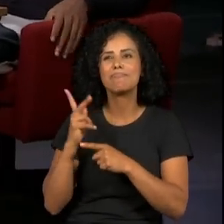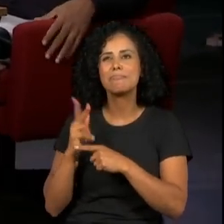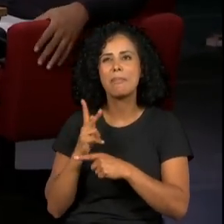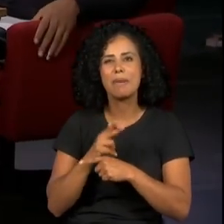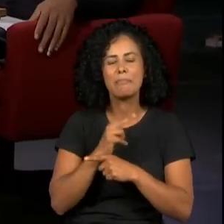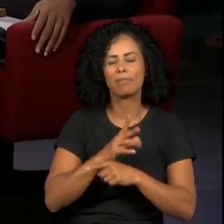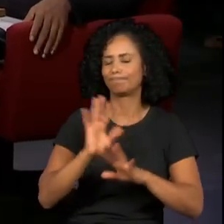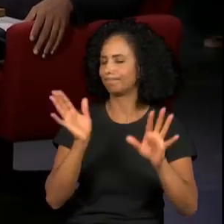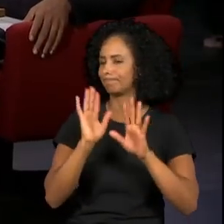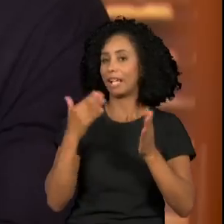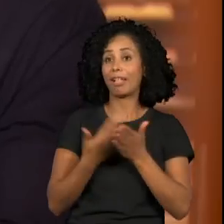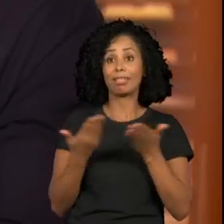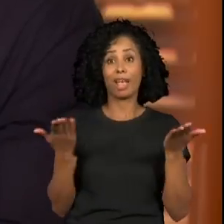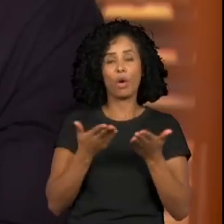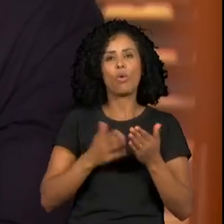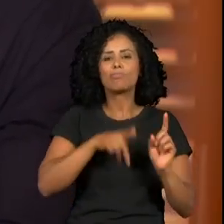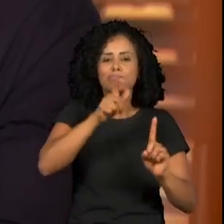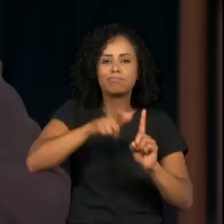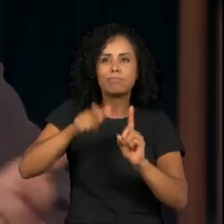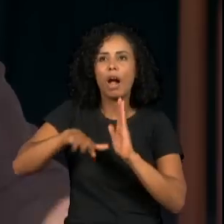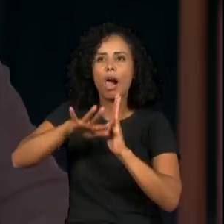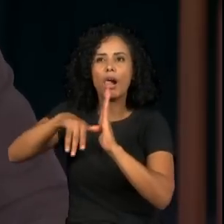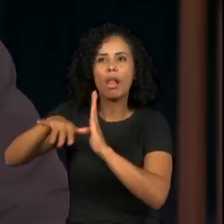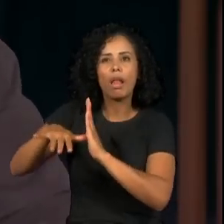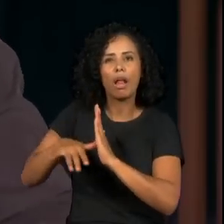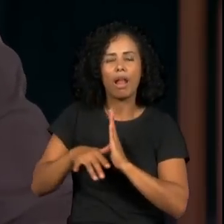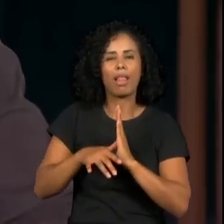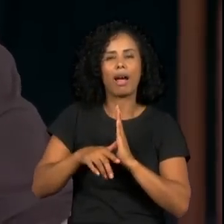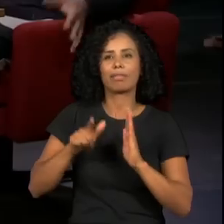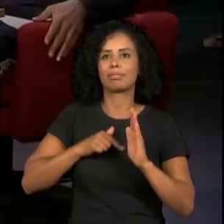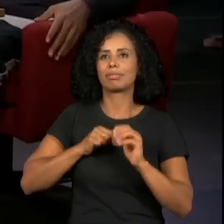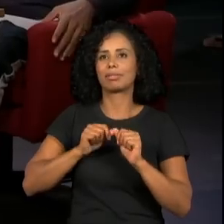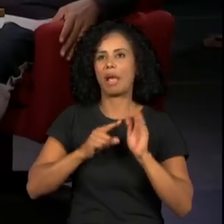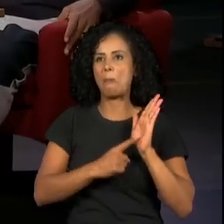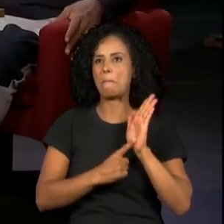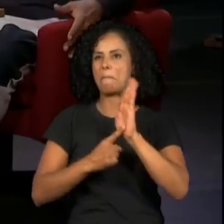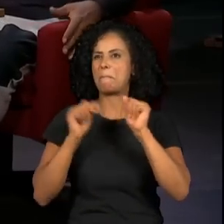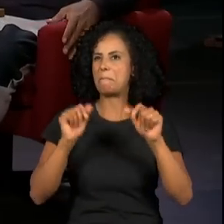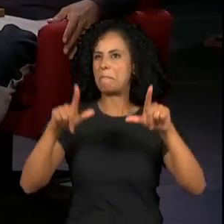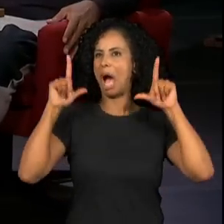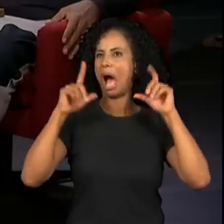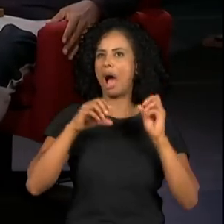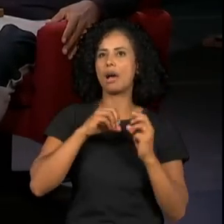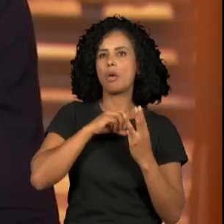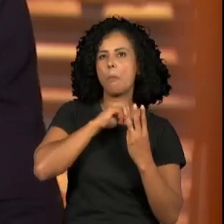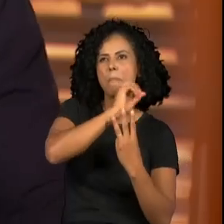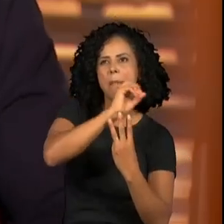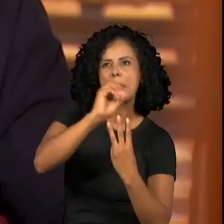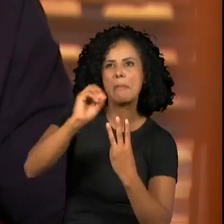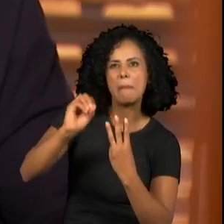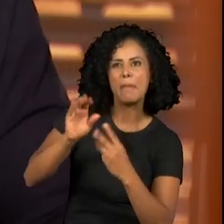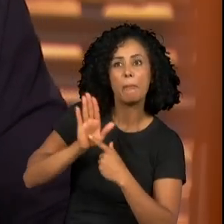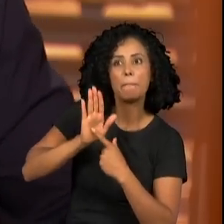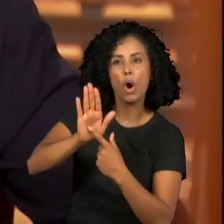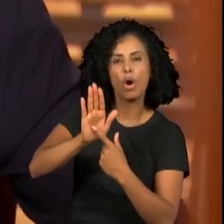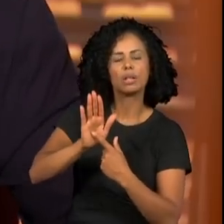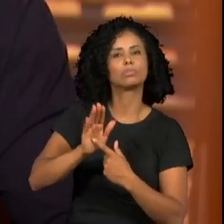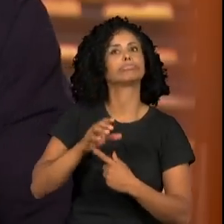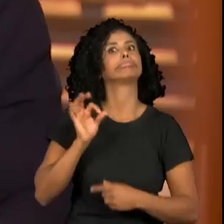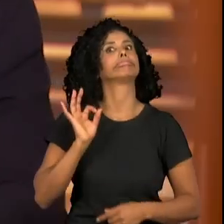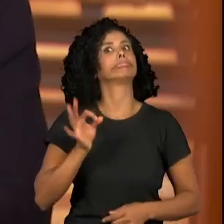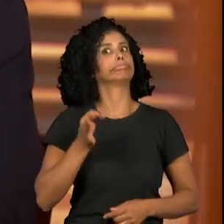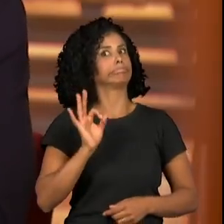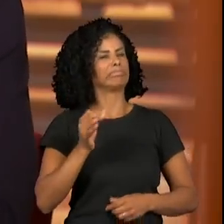dia muitos bandidos se eles filmam. Têm Instagram, né? Tem Instagram. E põe no Stories. É, põe no Stories. Alguns invadem outras